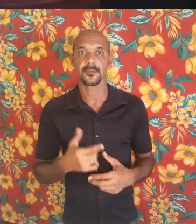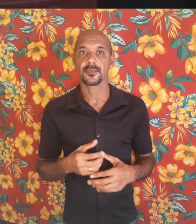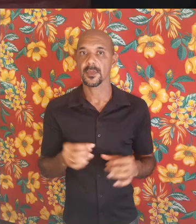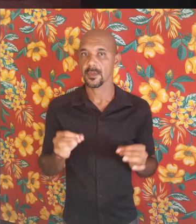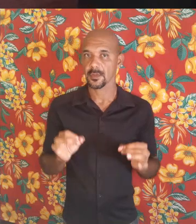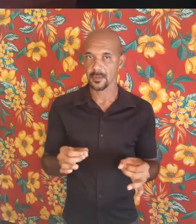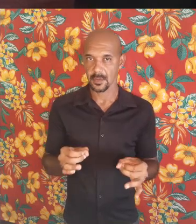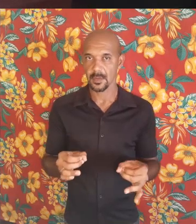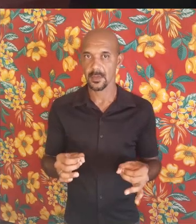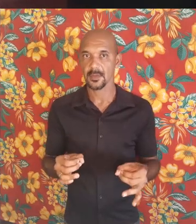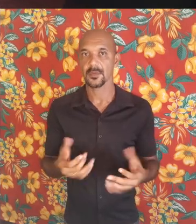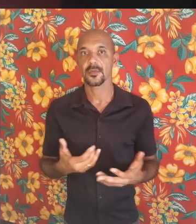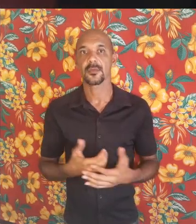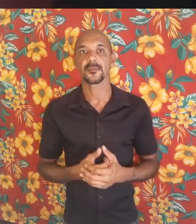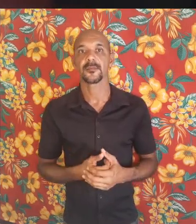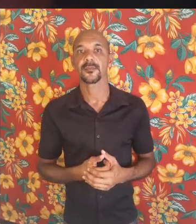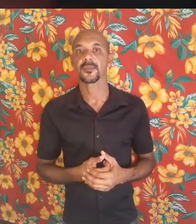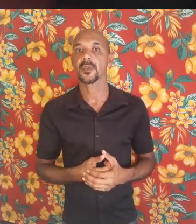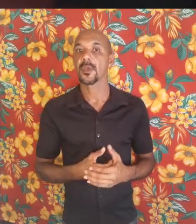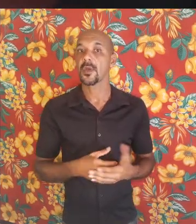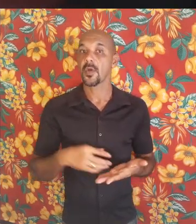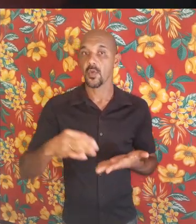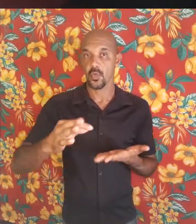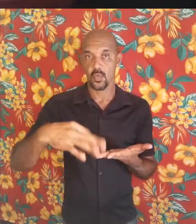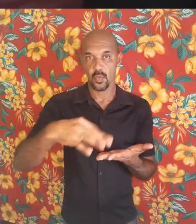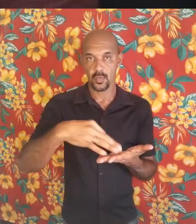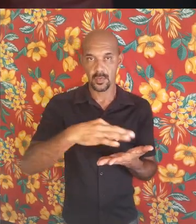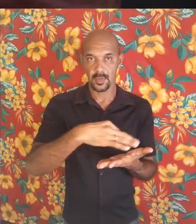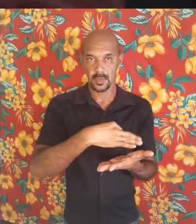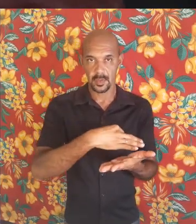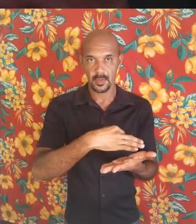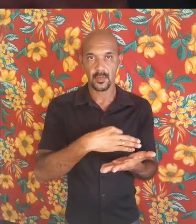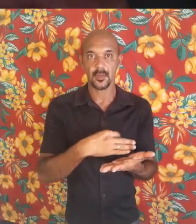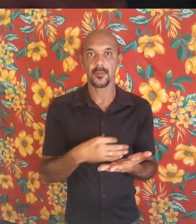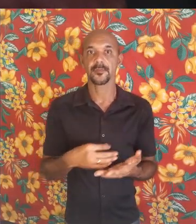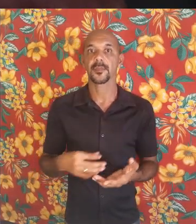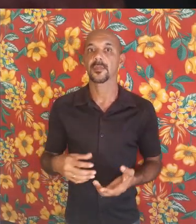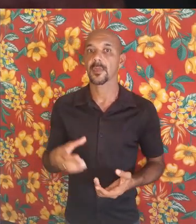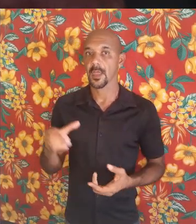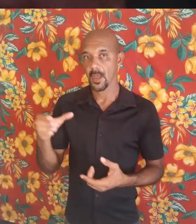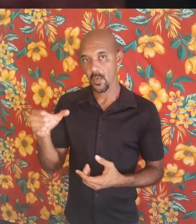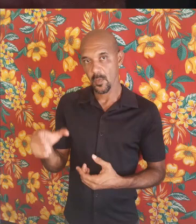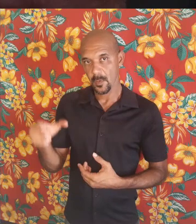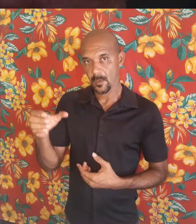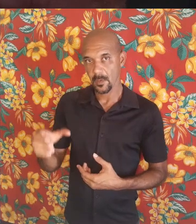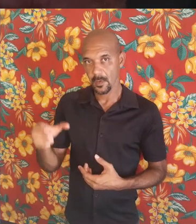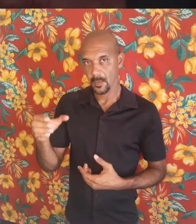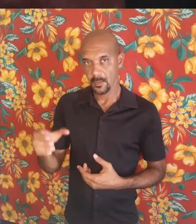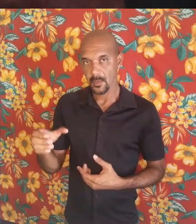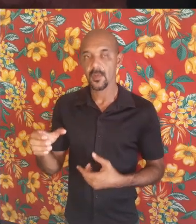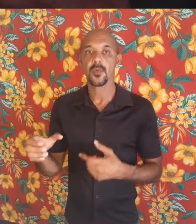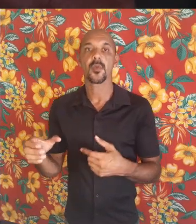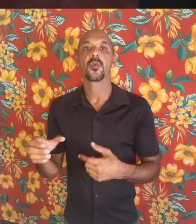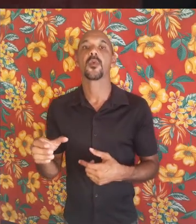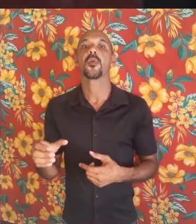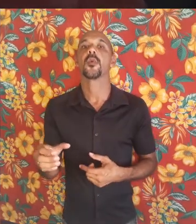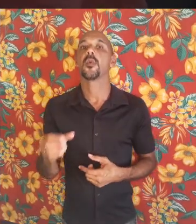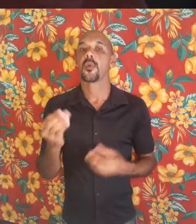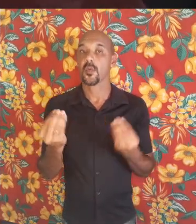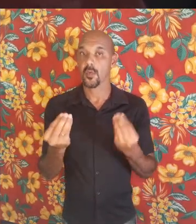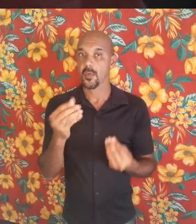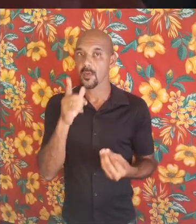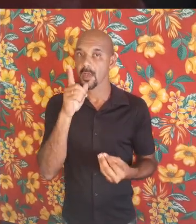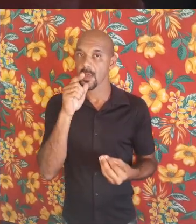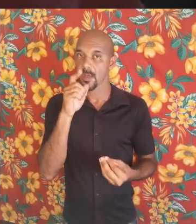certo? Cotonete desse normal, certo? Um copozinho com água, onde você mergulha ele e